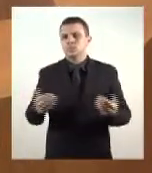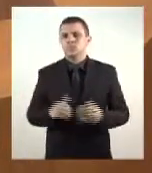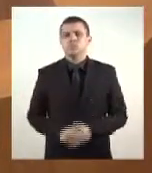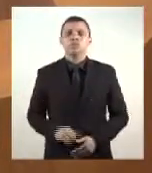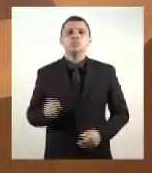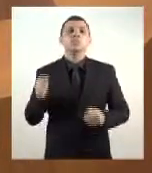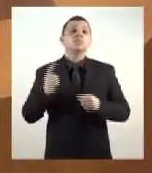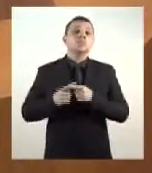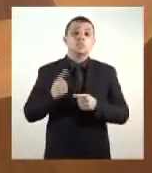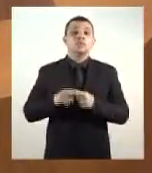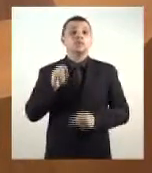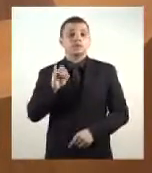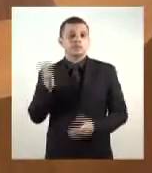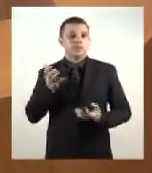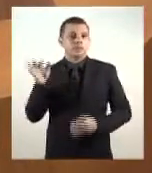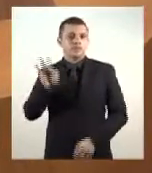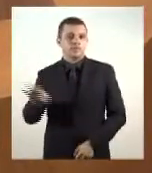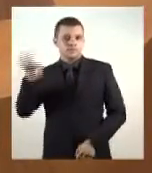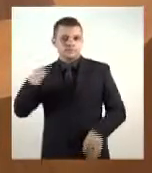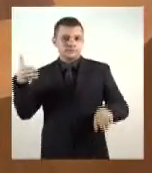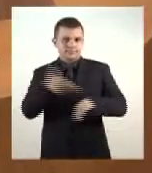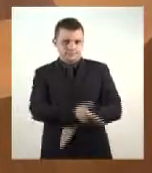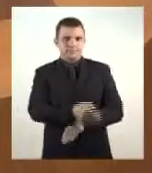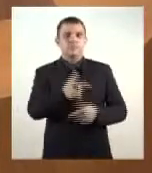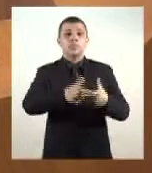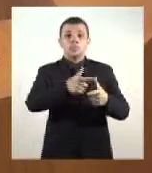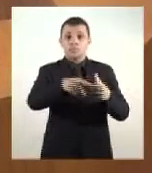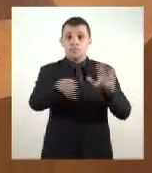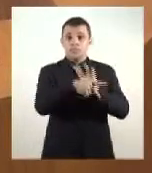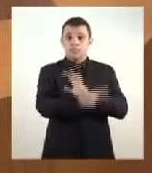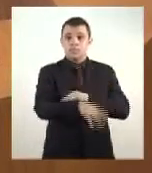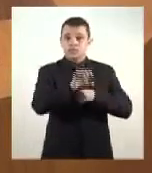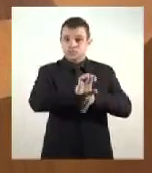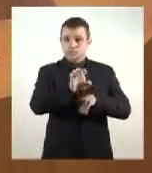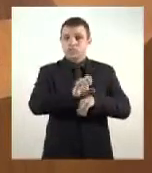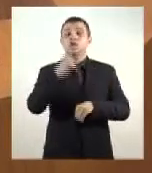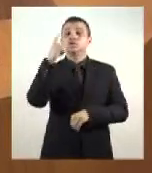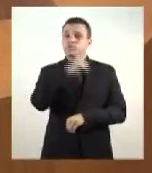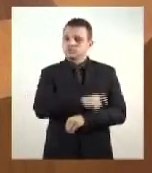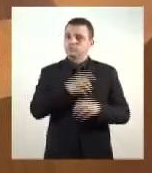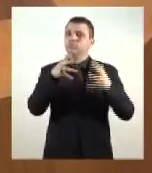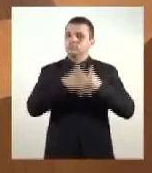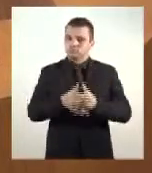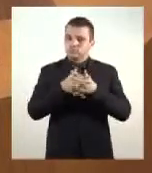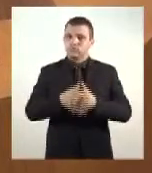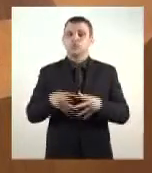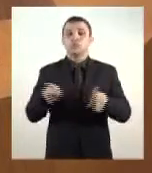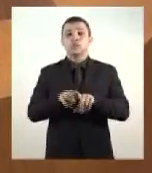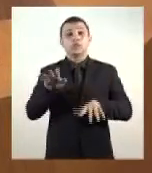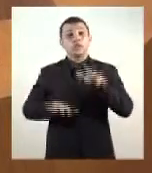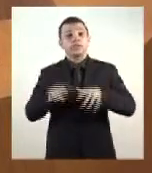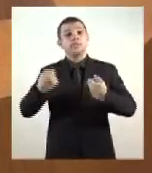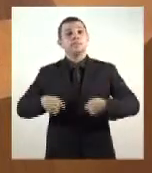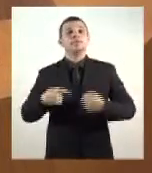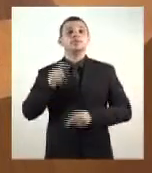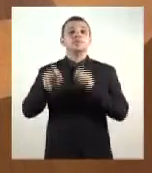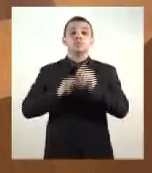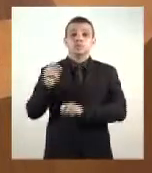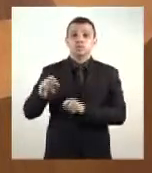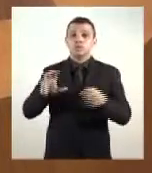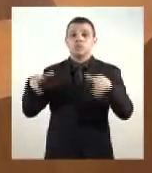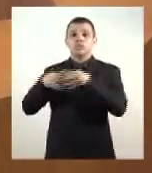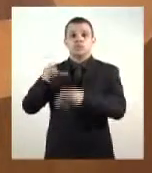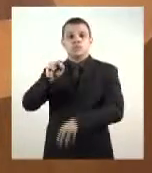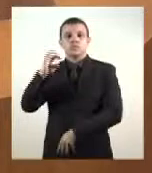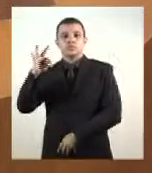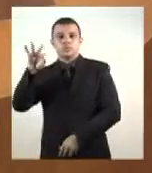forçar a ação federal em questões internas do Estado, é complexo e, em boa parte dos casos, requer a autorização do Supremo Tribunal